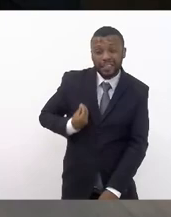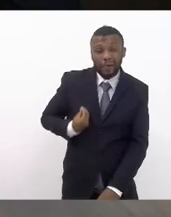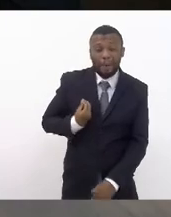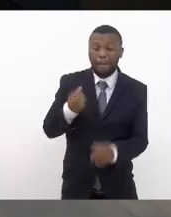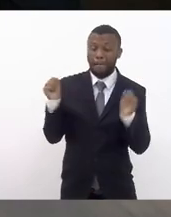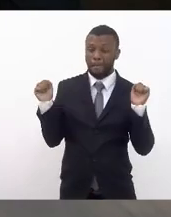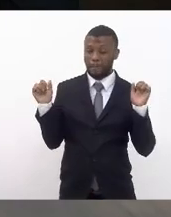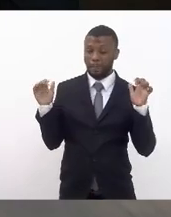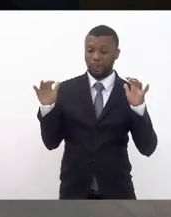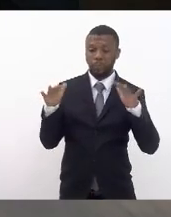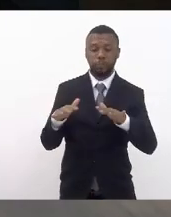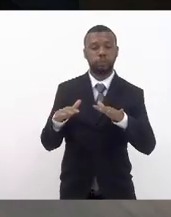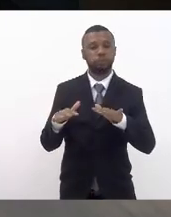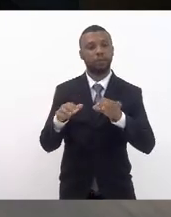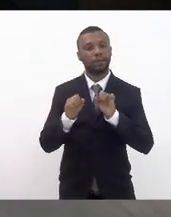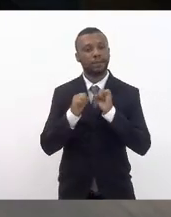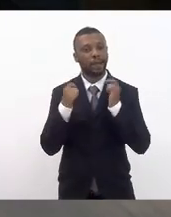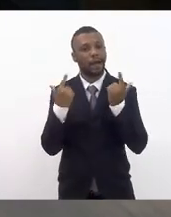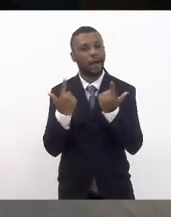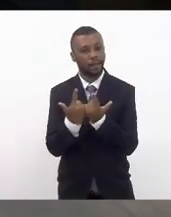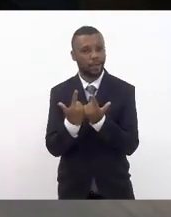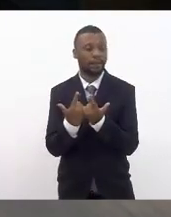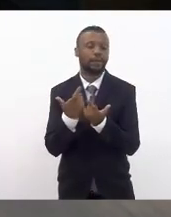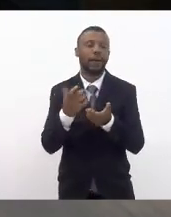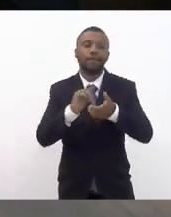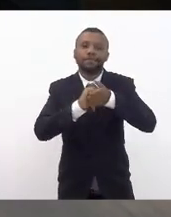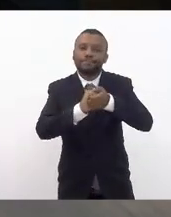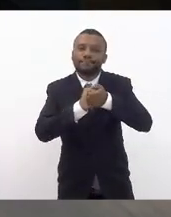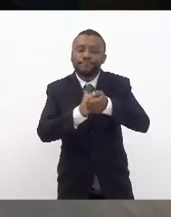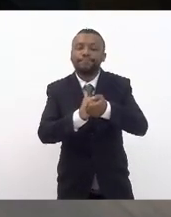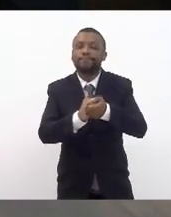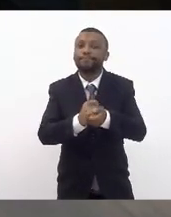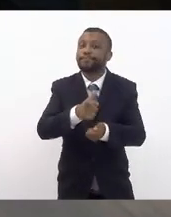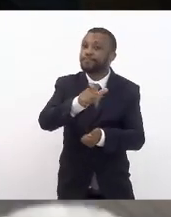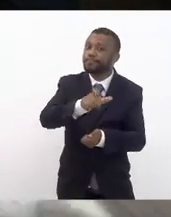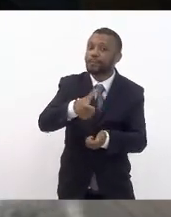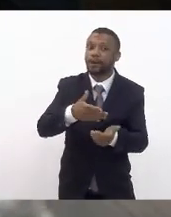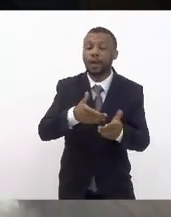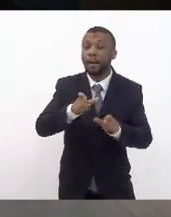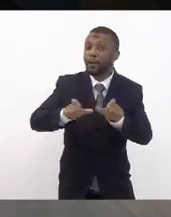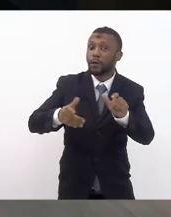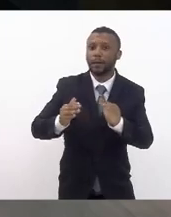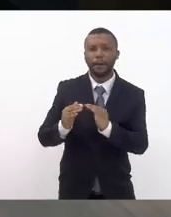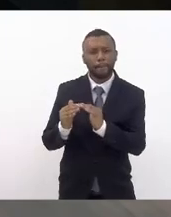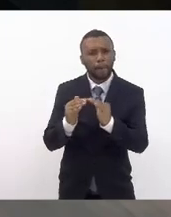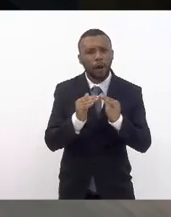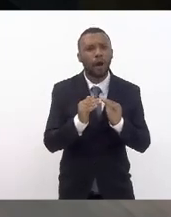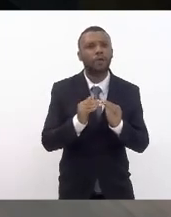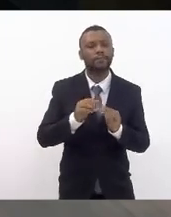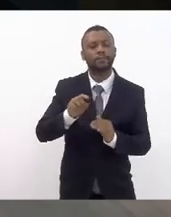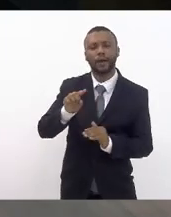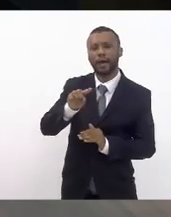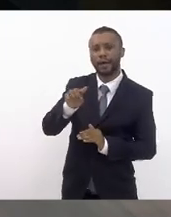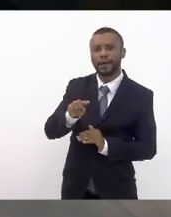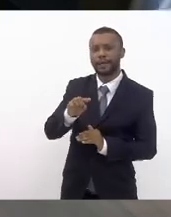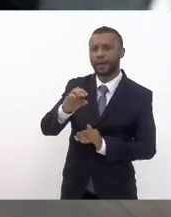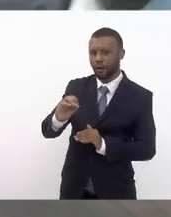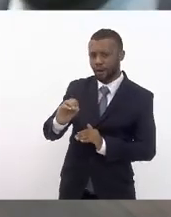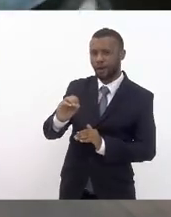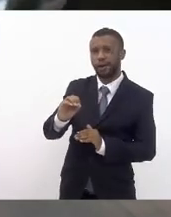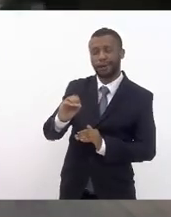no Parlamento. Quero saudar os moradores da Zona Oeste, que se encontram aqui no